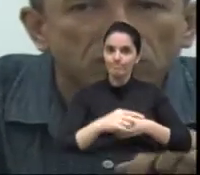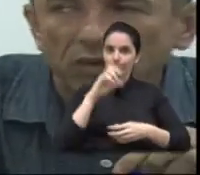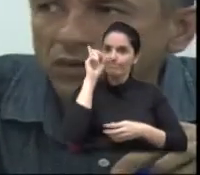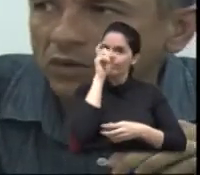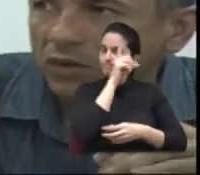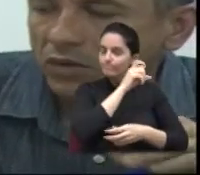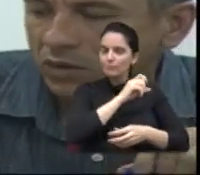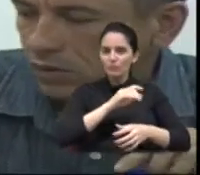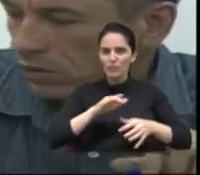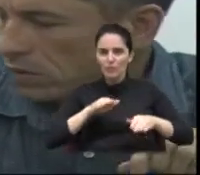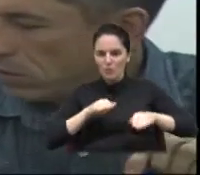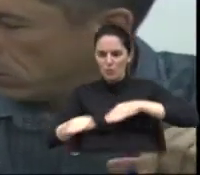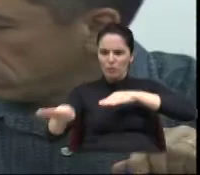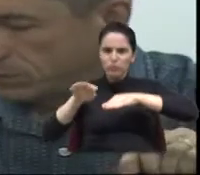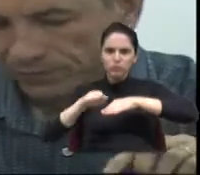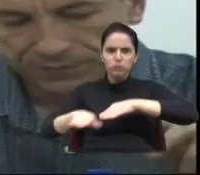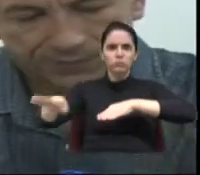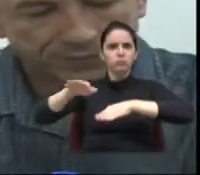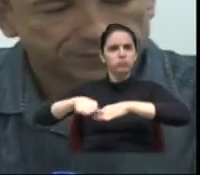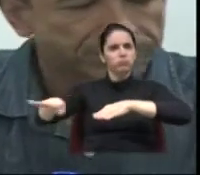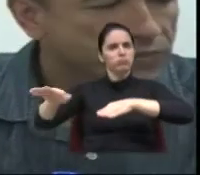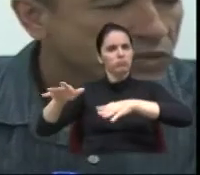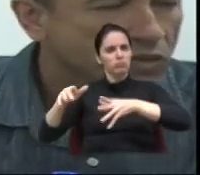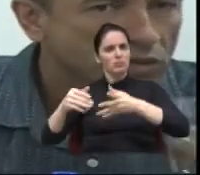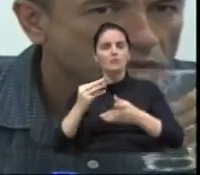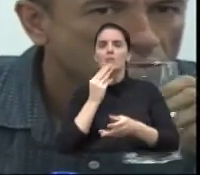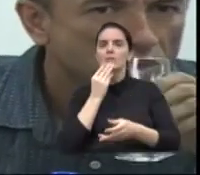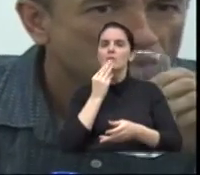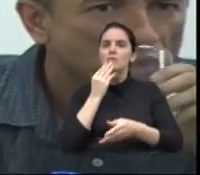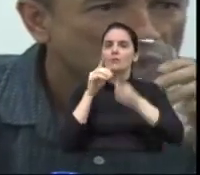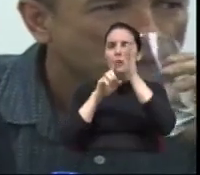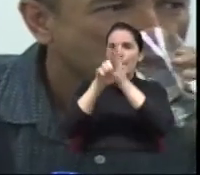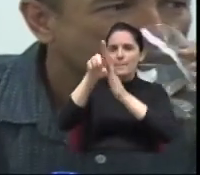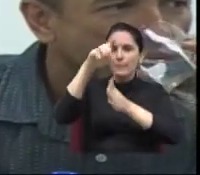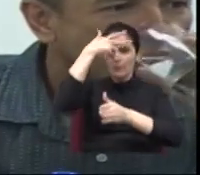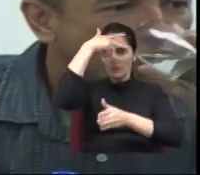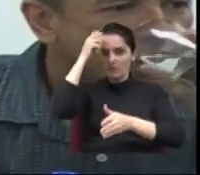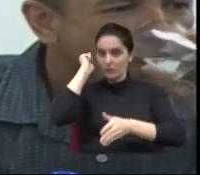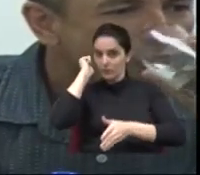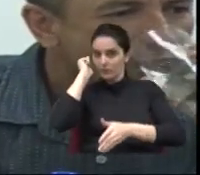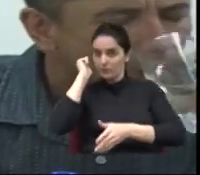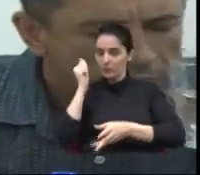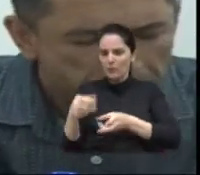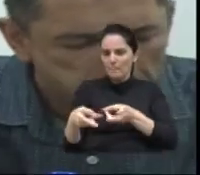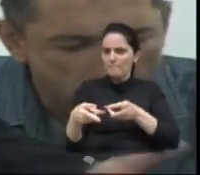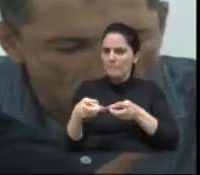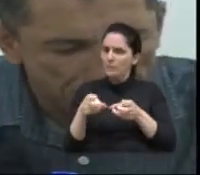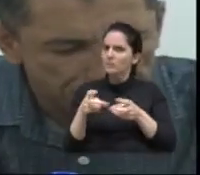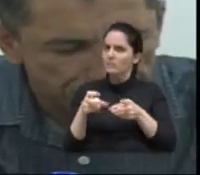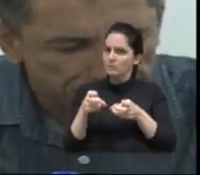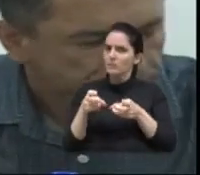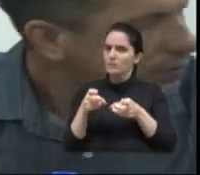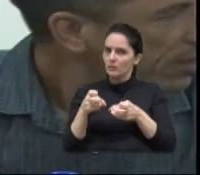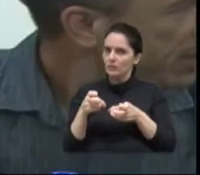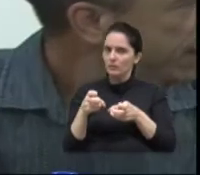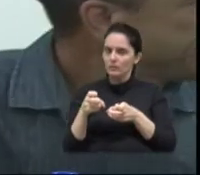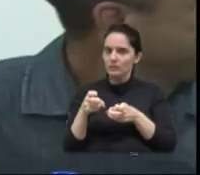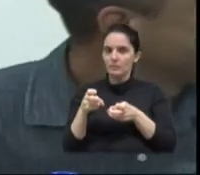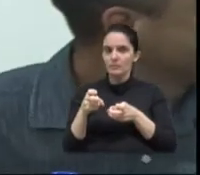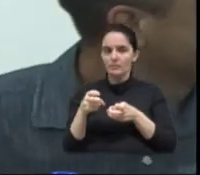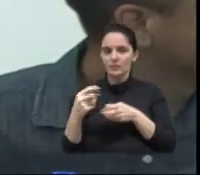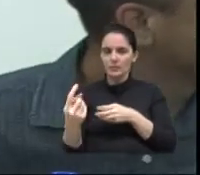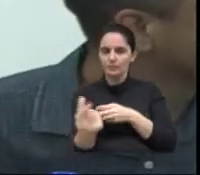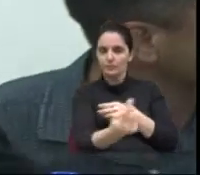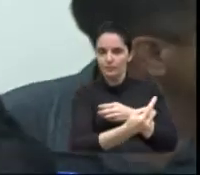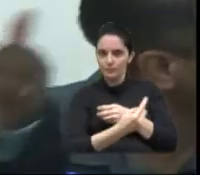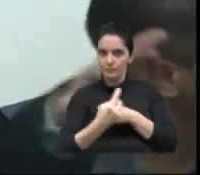trânsito naquela região. Então eu faço um requerimento ao Executivo para que possa olhar, né, carinhosamente para aquela região do